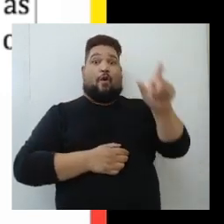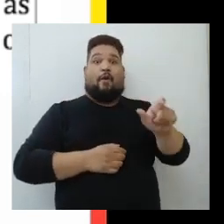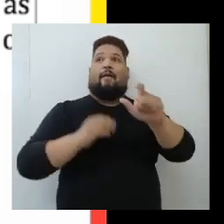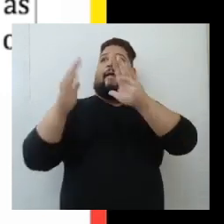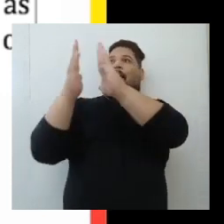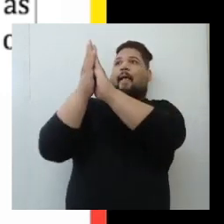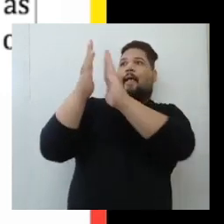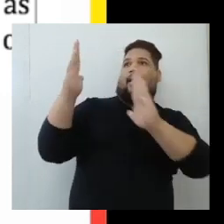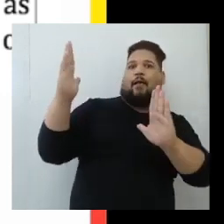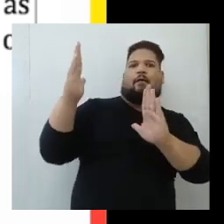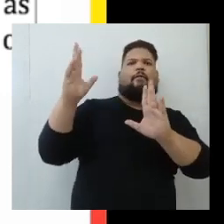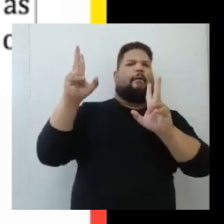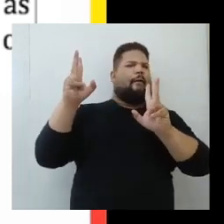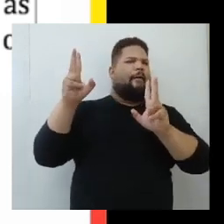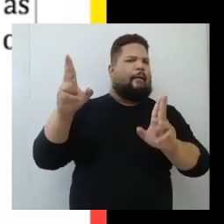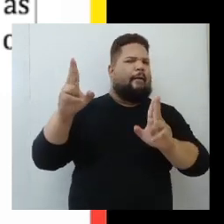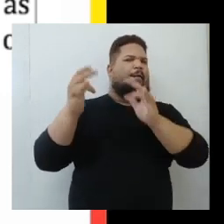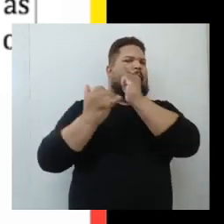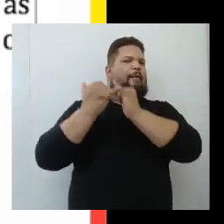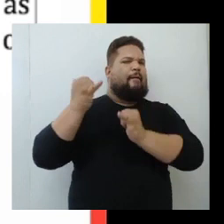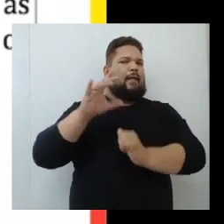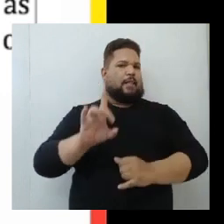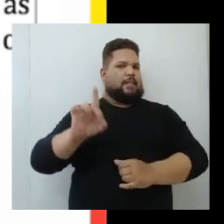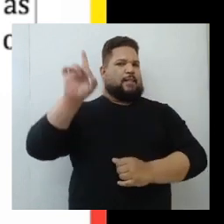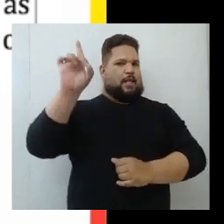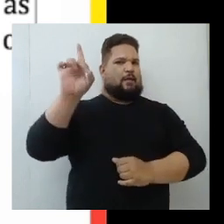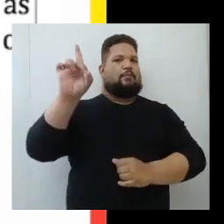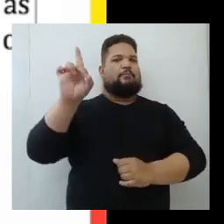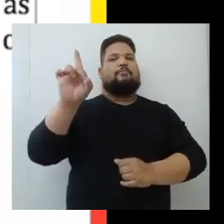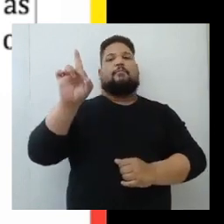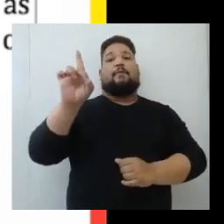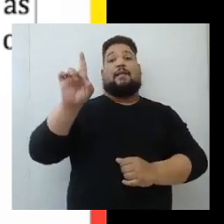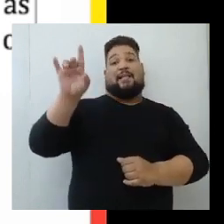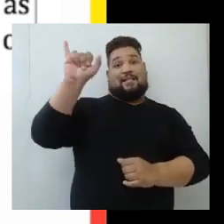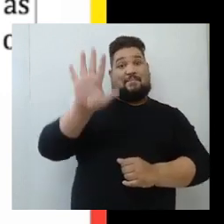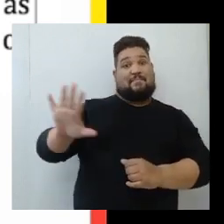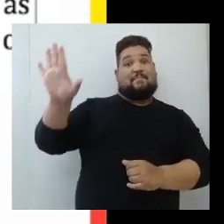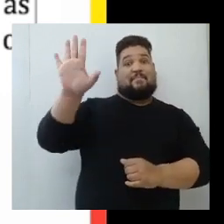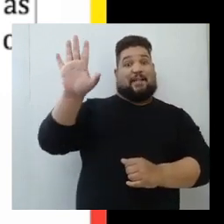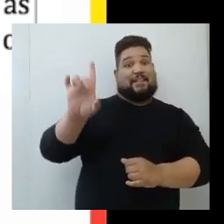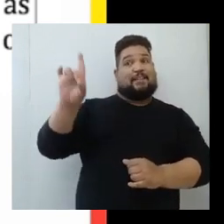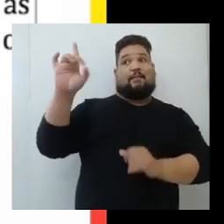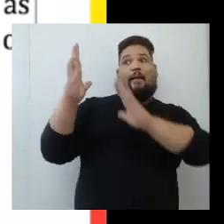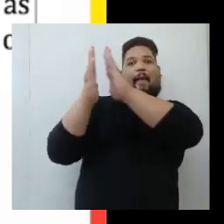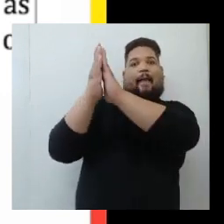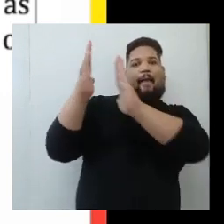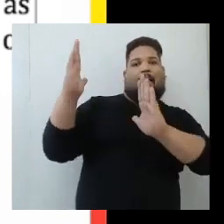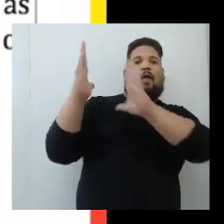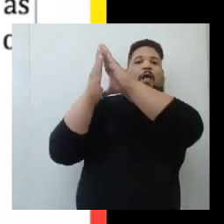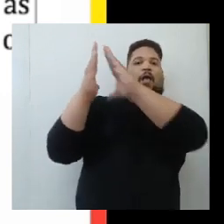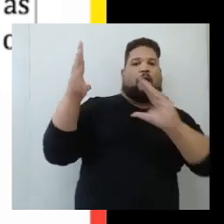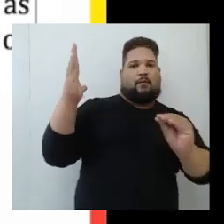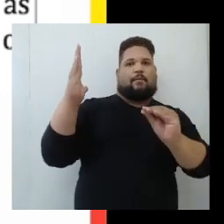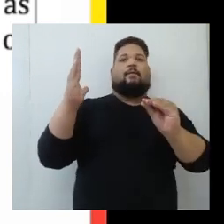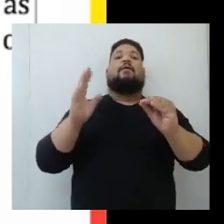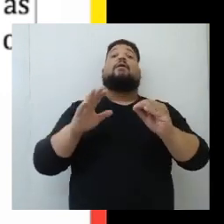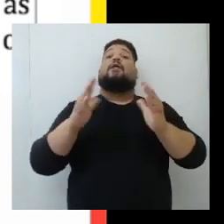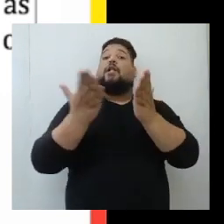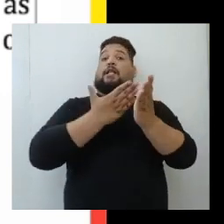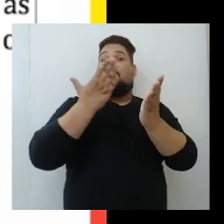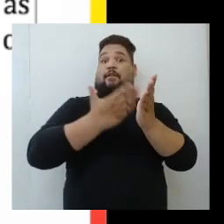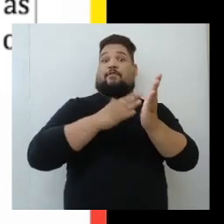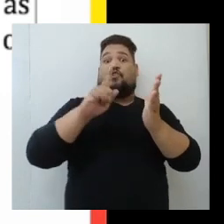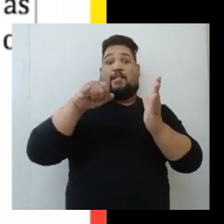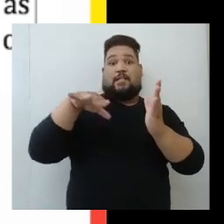e semelhança de Deus, da figura divina de Deus. Então, na narrativa do Gênesis, diz